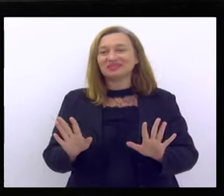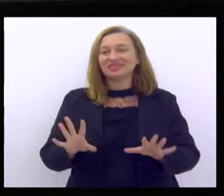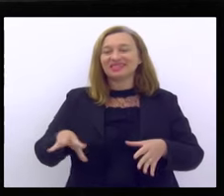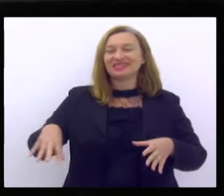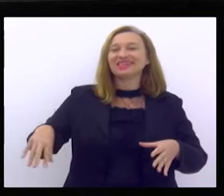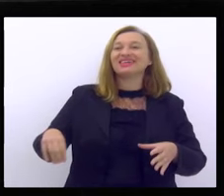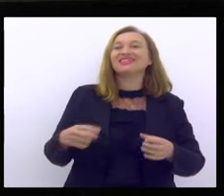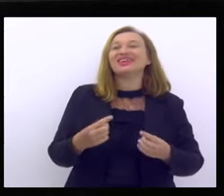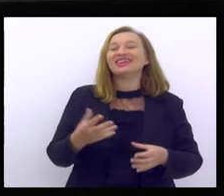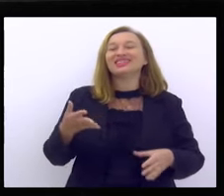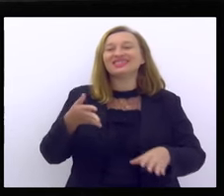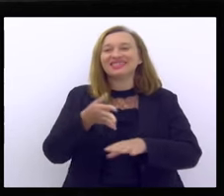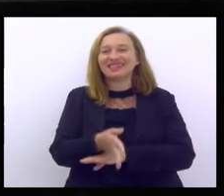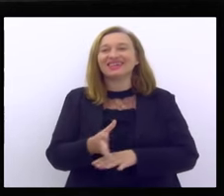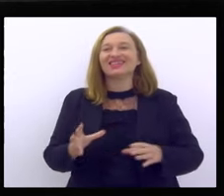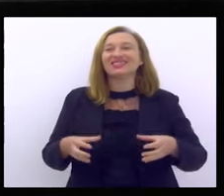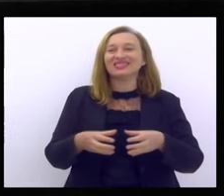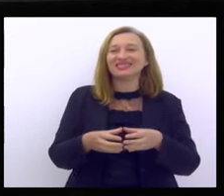de ética.